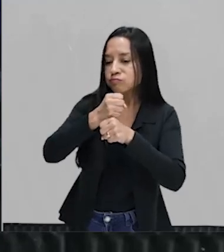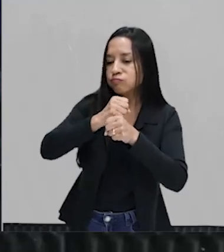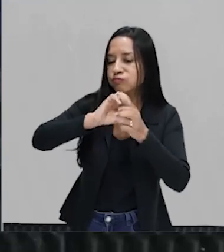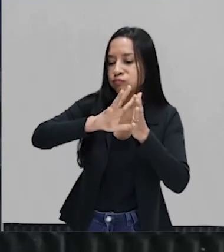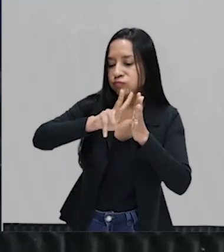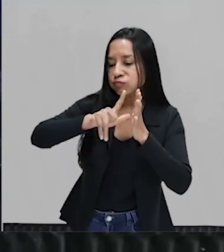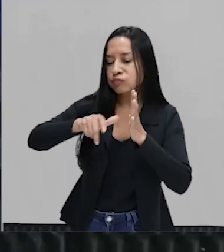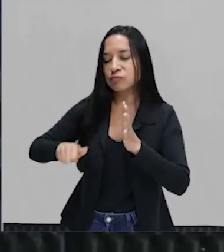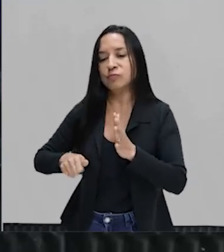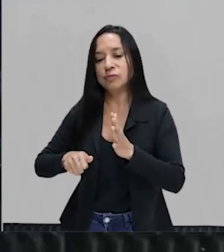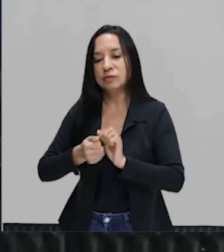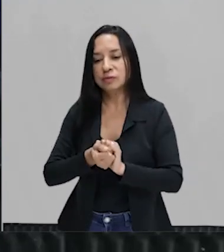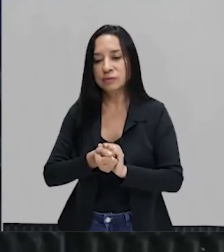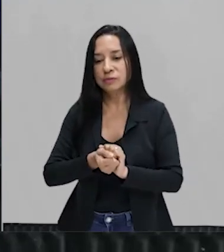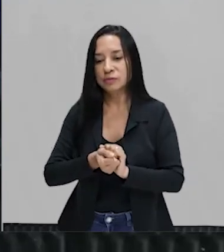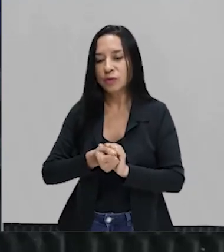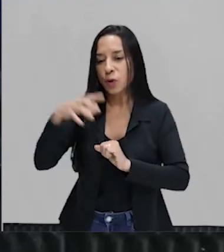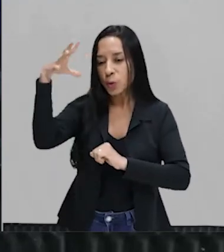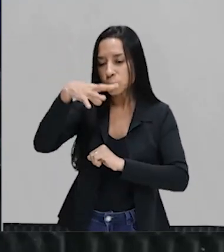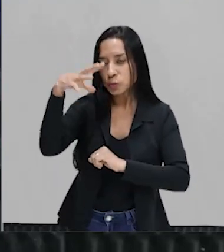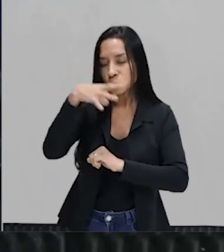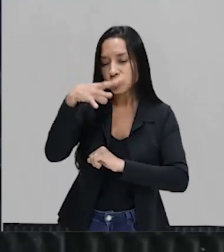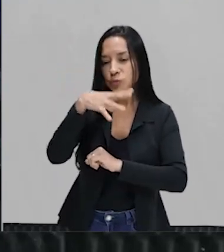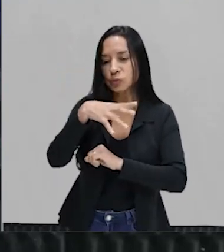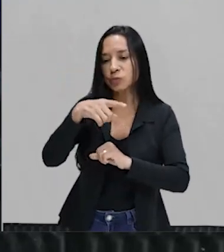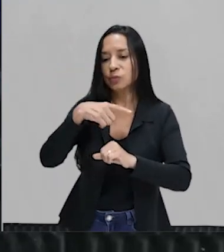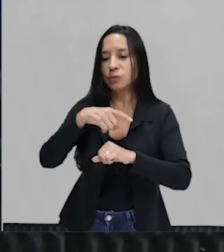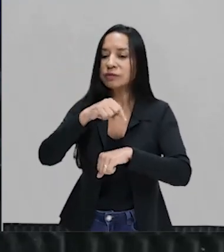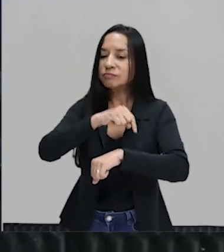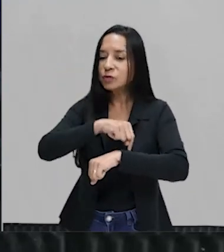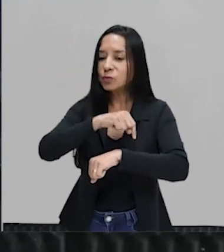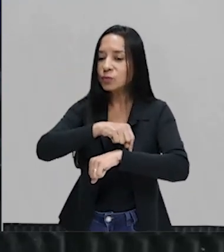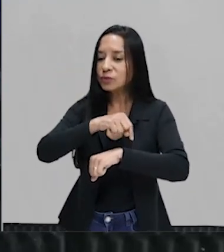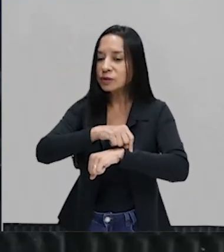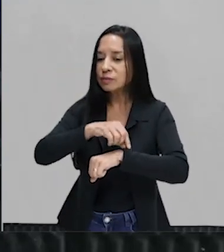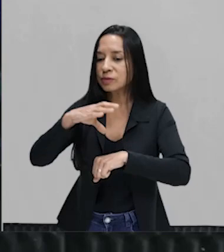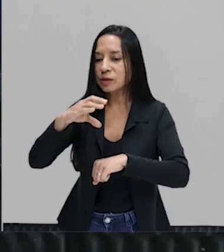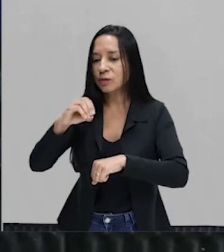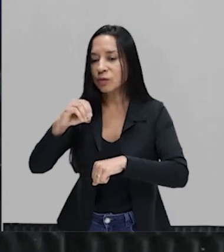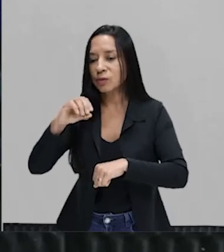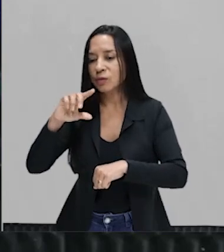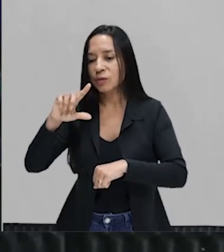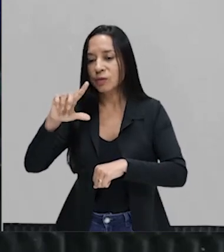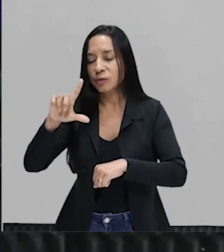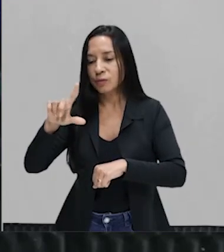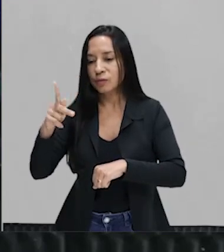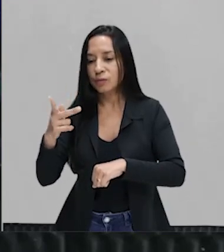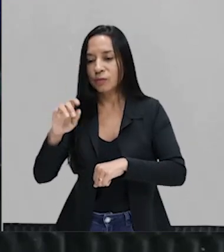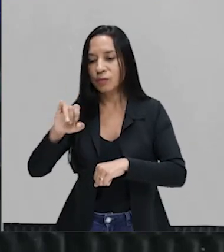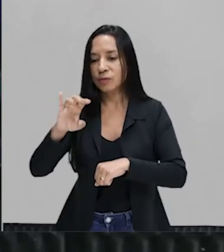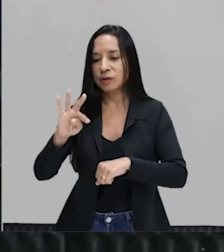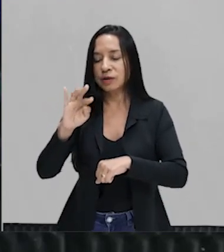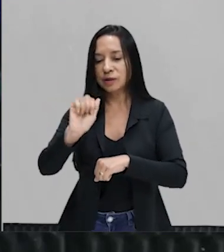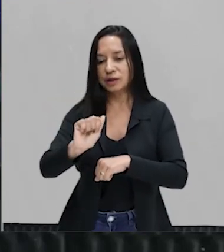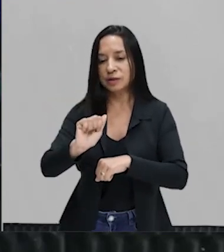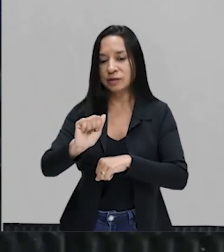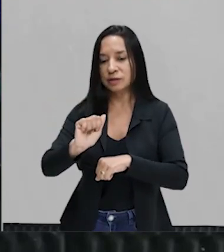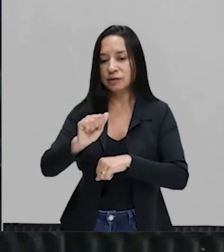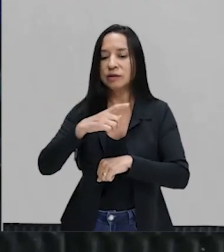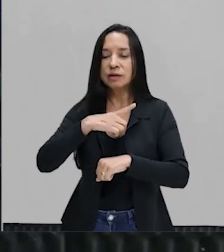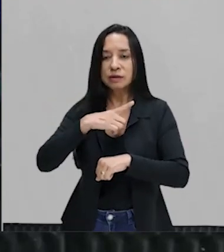de chuvas, época das colheitas. Esse é o chamado tempo da natureza. Mas nós temos também o chamado tempo